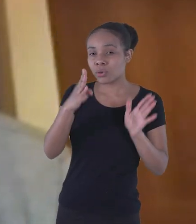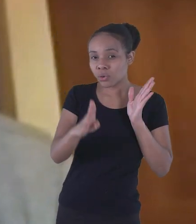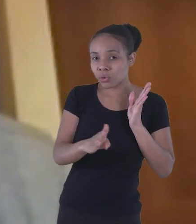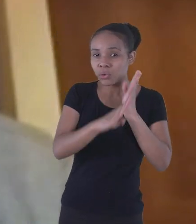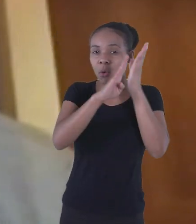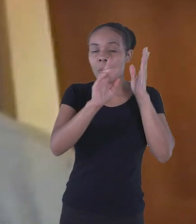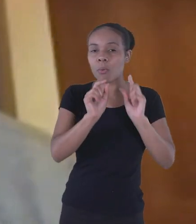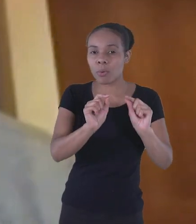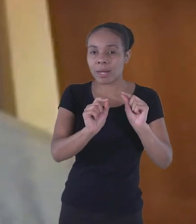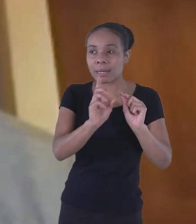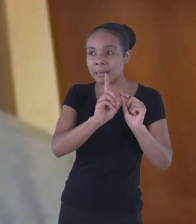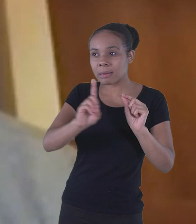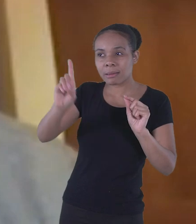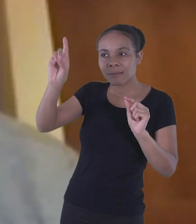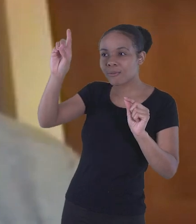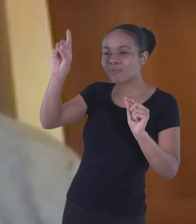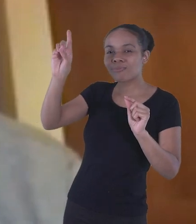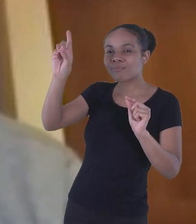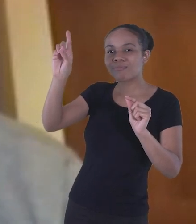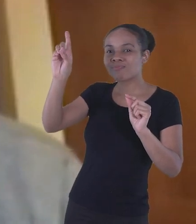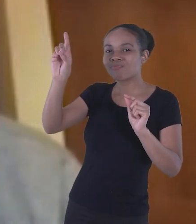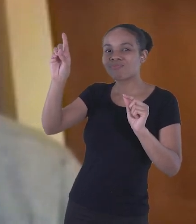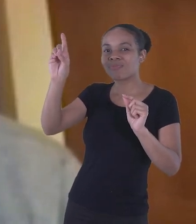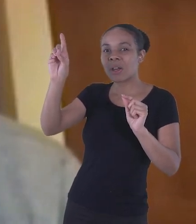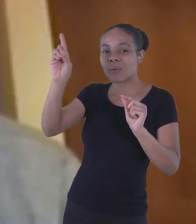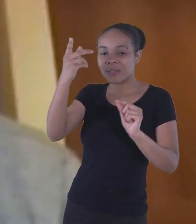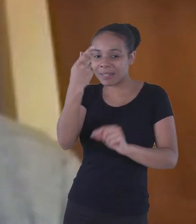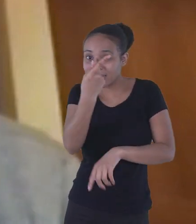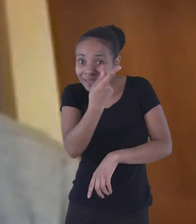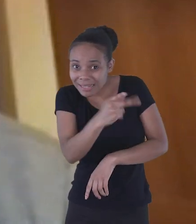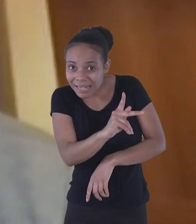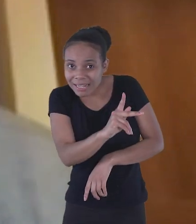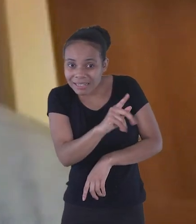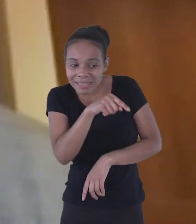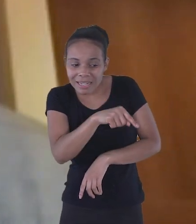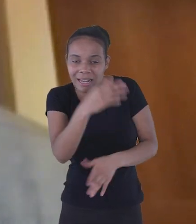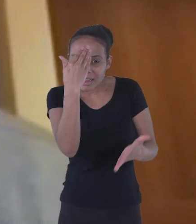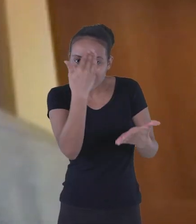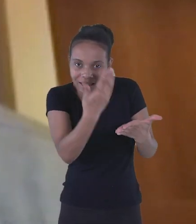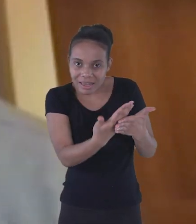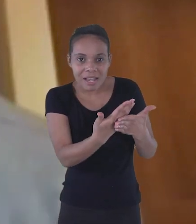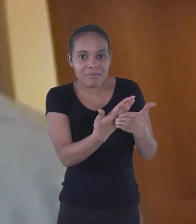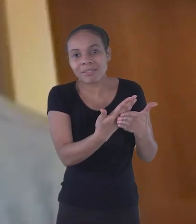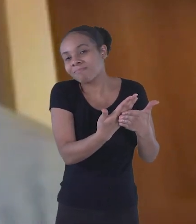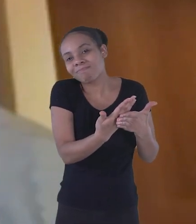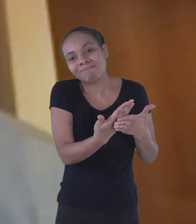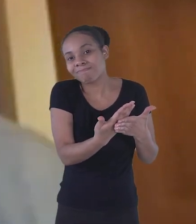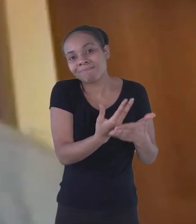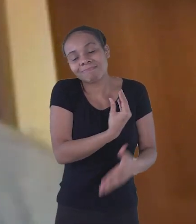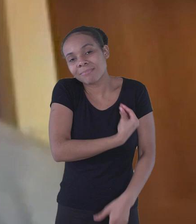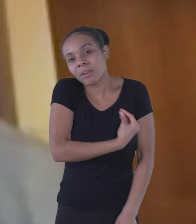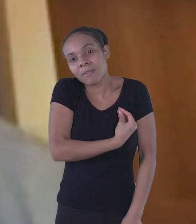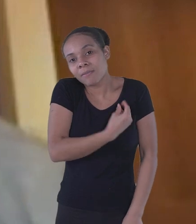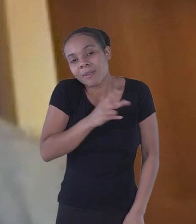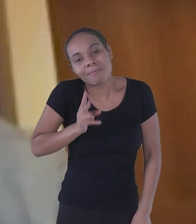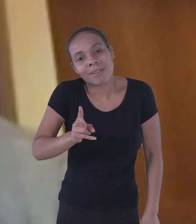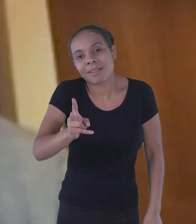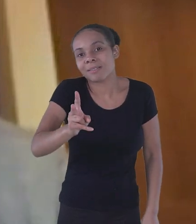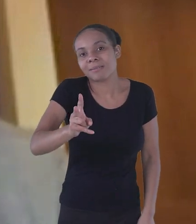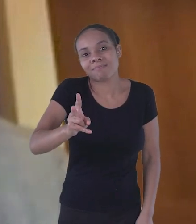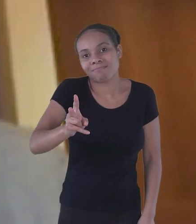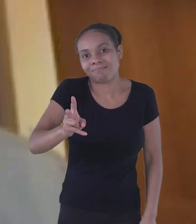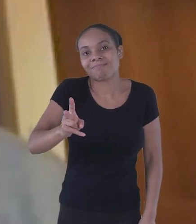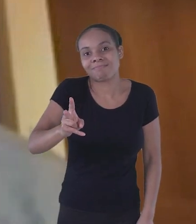esse homem, cheio de ideias. É um livro que quer passar uma mensagem sobre a arte